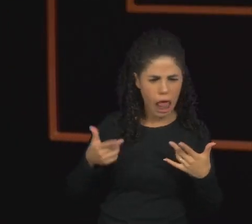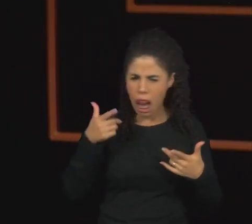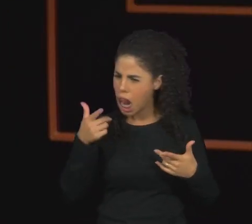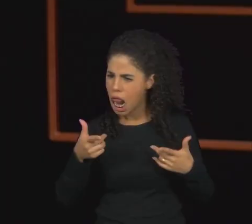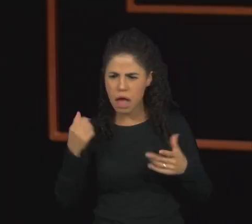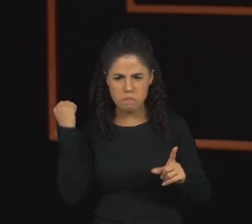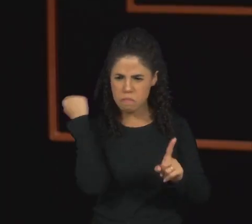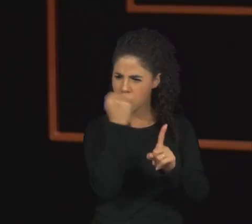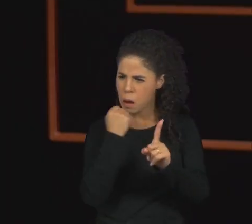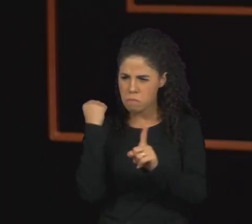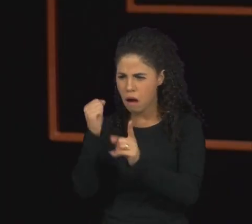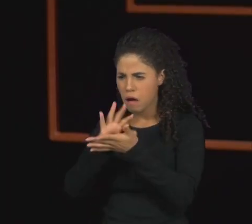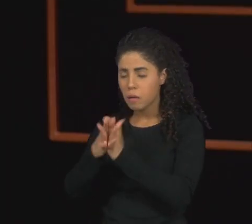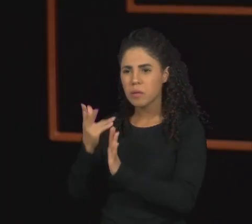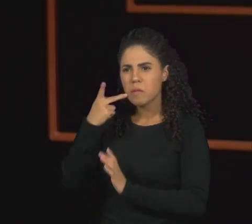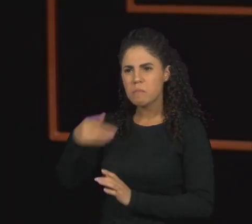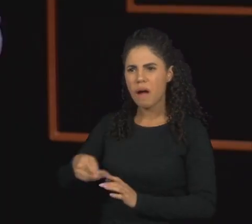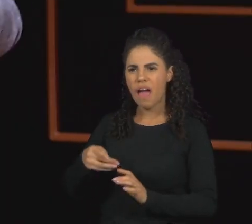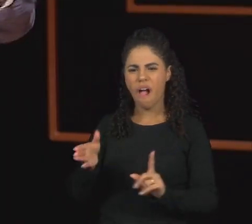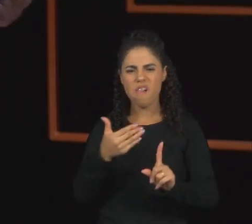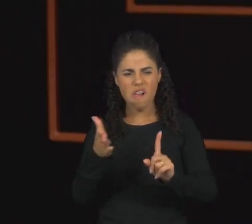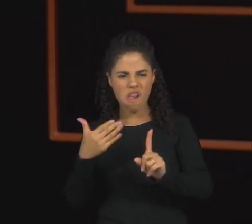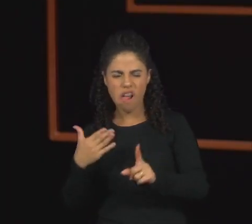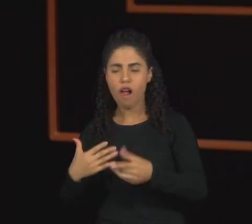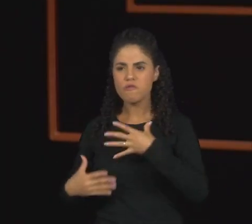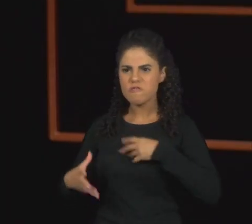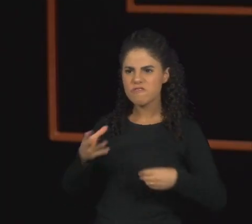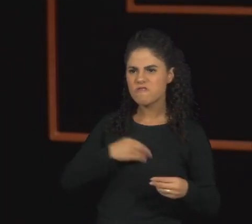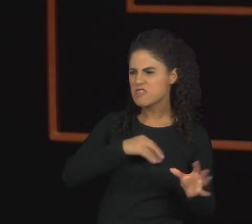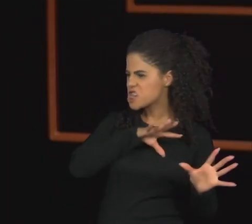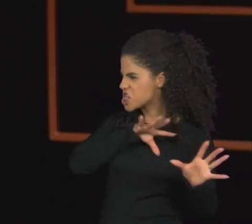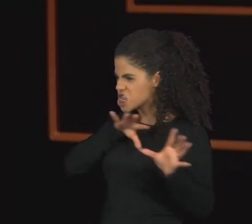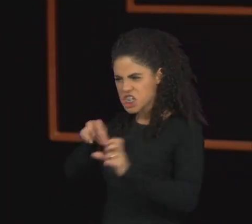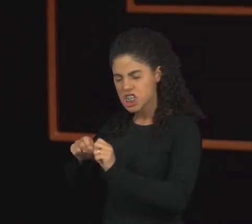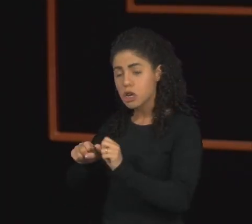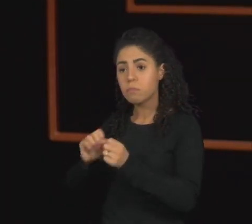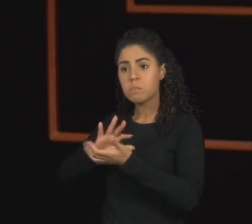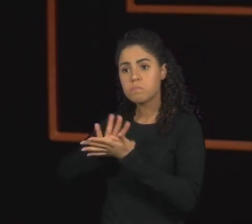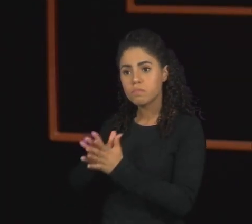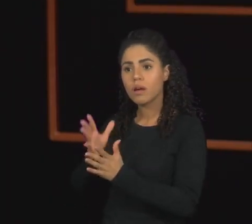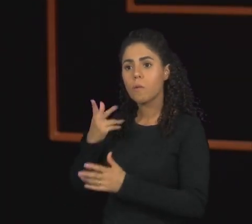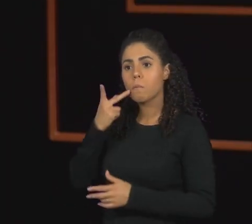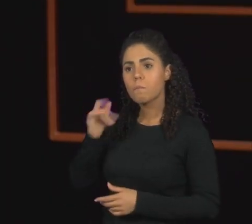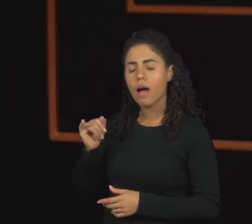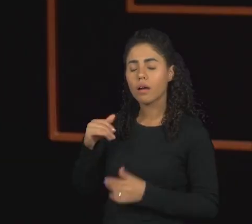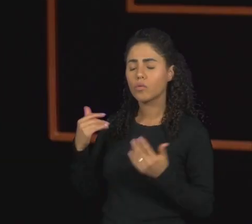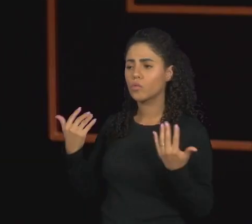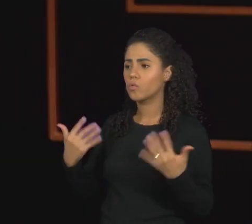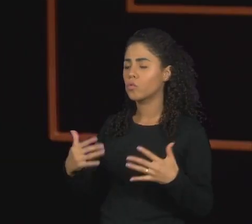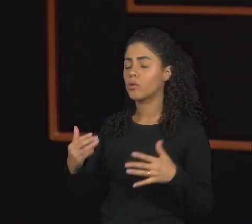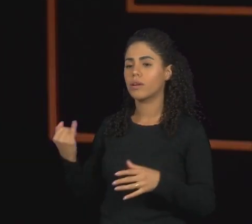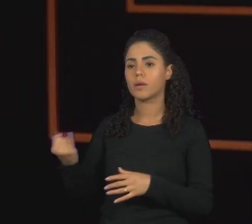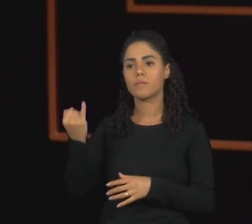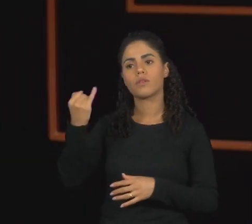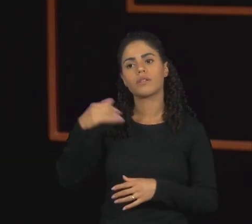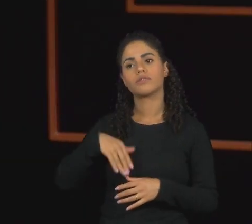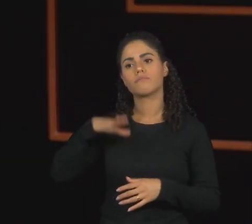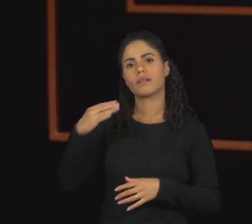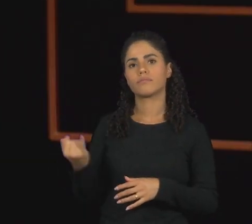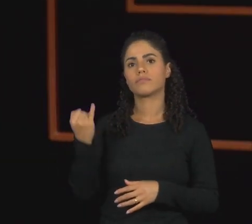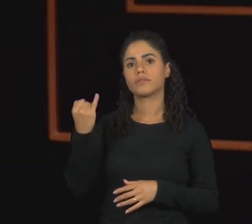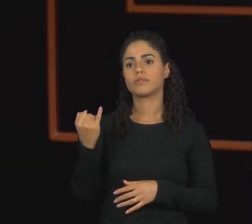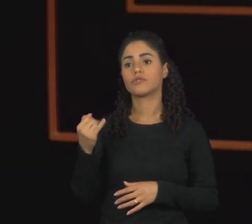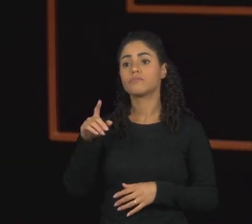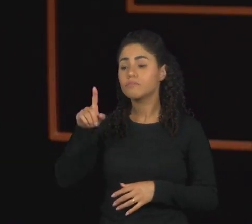pai cruel que maltrata os filhos e os filhos se juntando para se livrar daquele pai. É uma das obras mais importantes da humanidade. É o livro